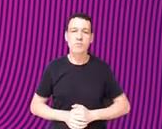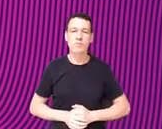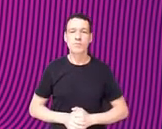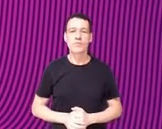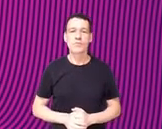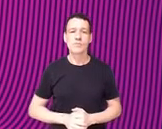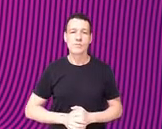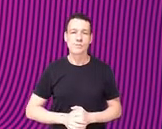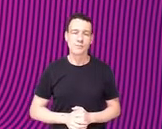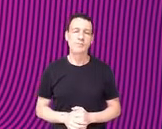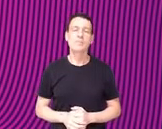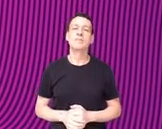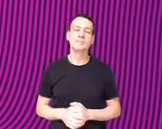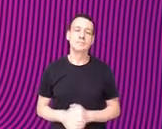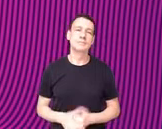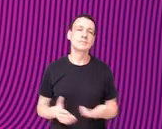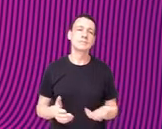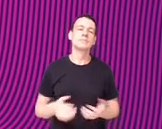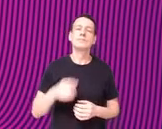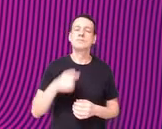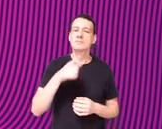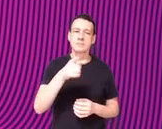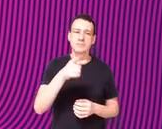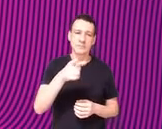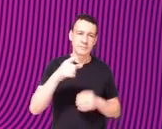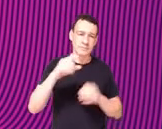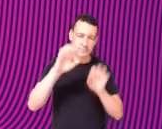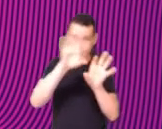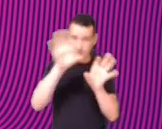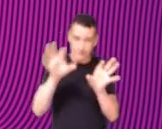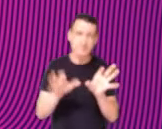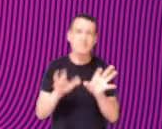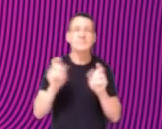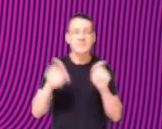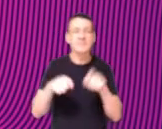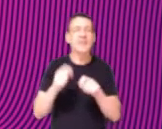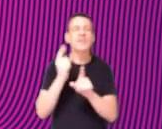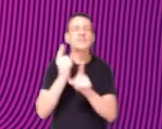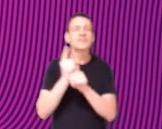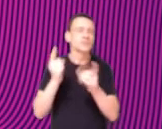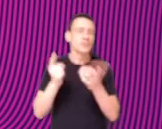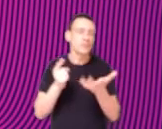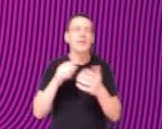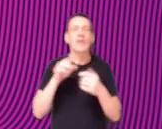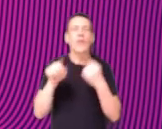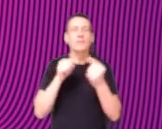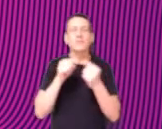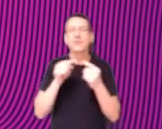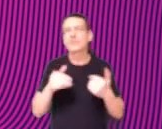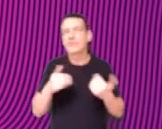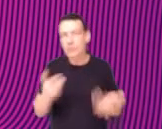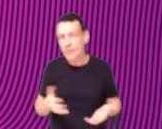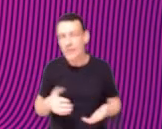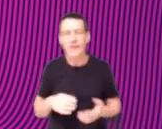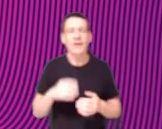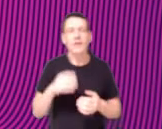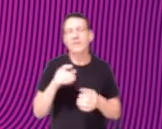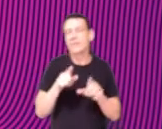são identificadas potenciais soluções, as quais são depois trabalhadas em conjunto com os